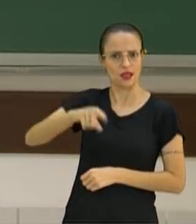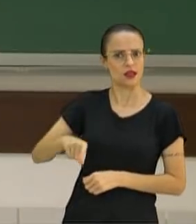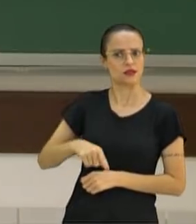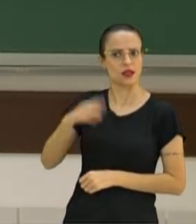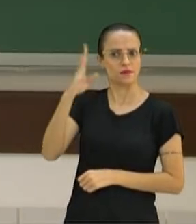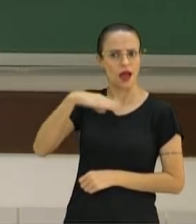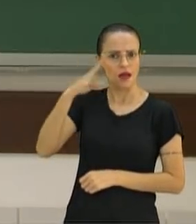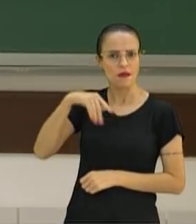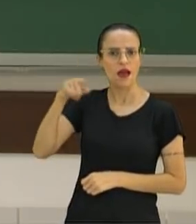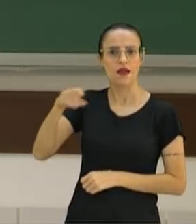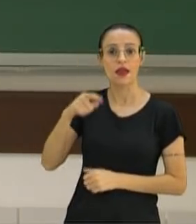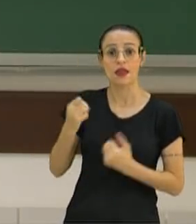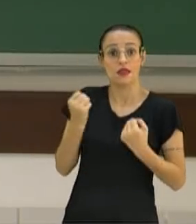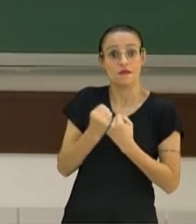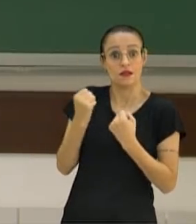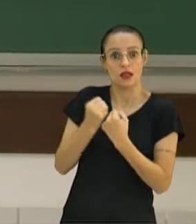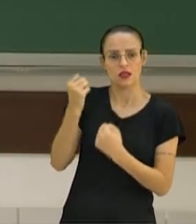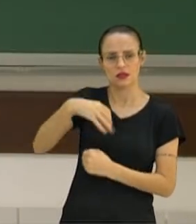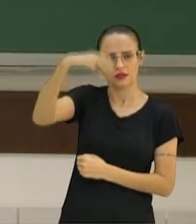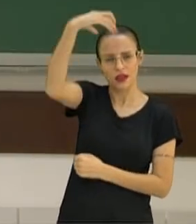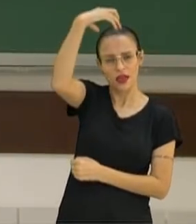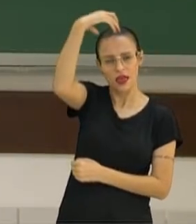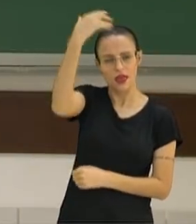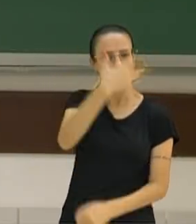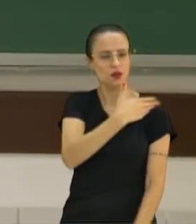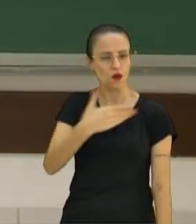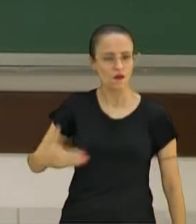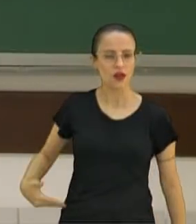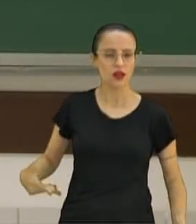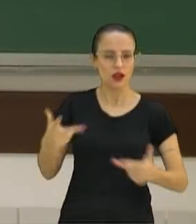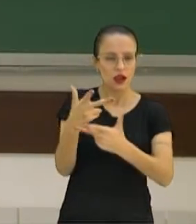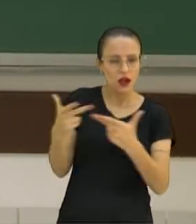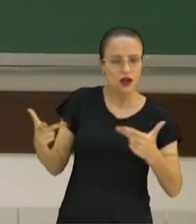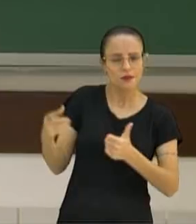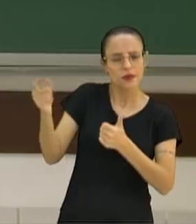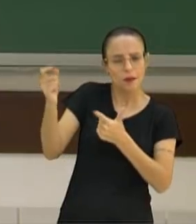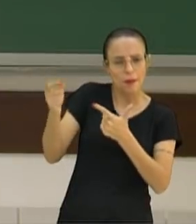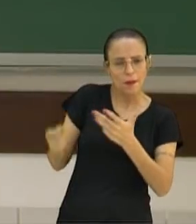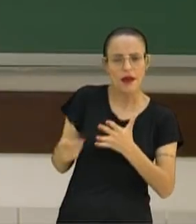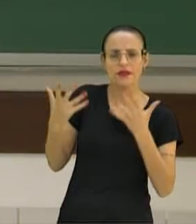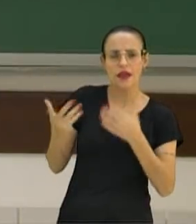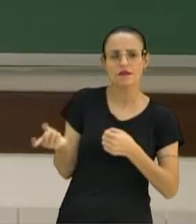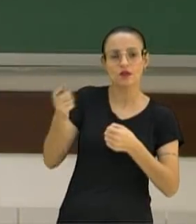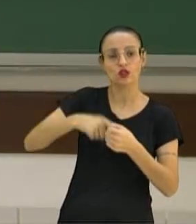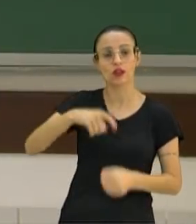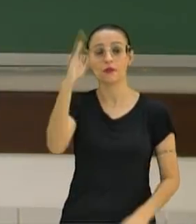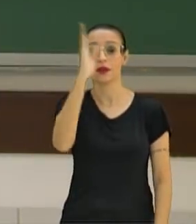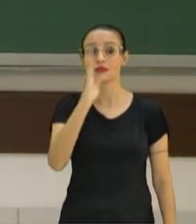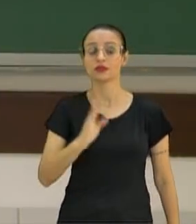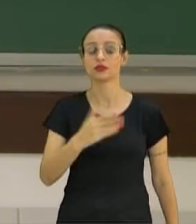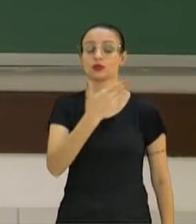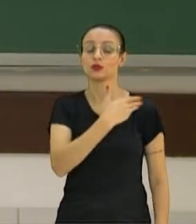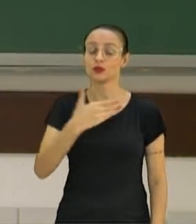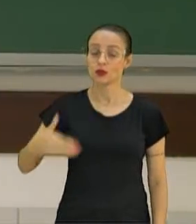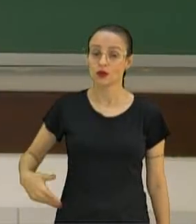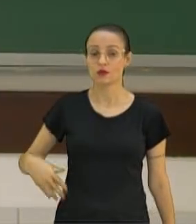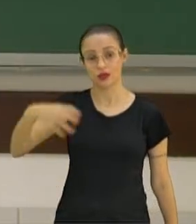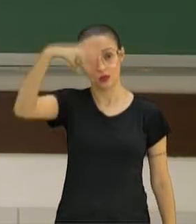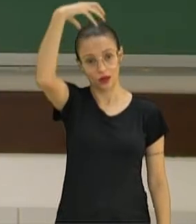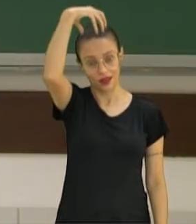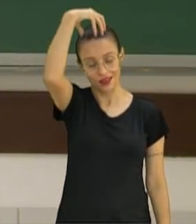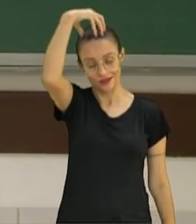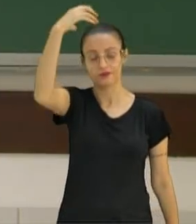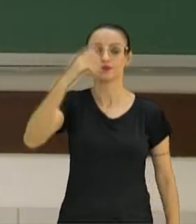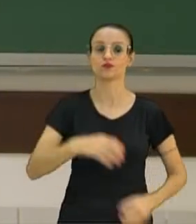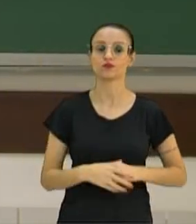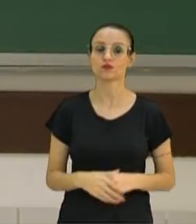eram monarquistas fanáticos, que defendiam a monarquia, defendiam o retorno, que o Brasil retornasse a uma condição de